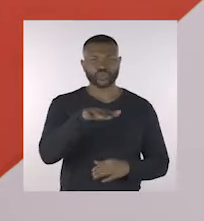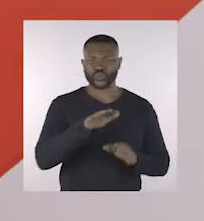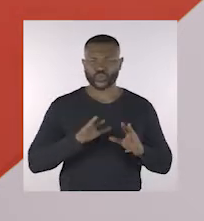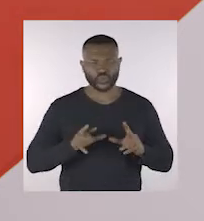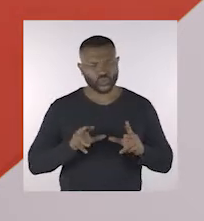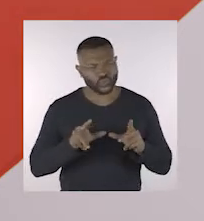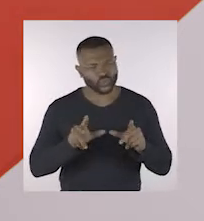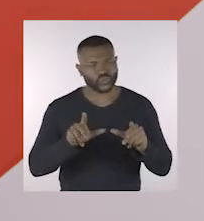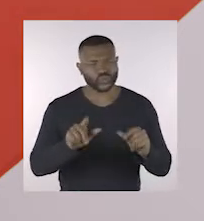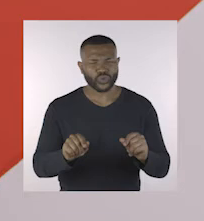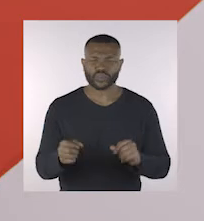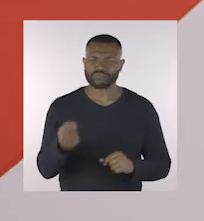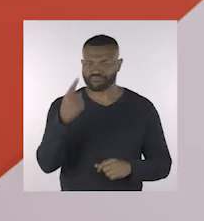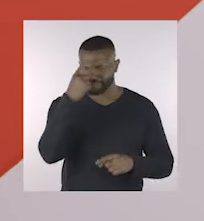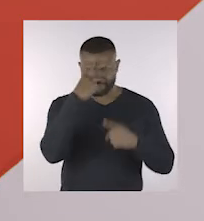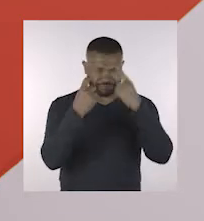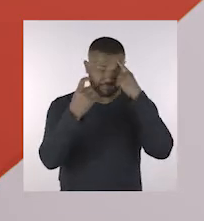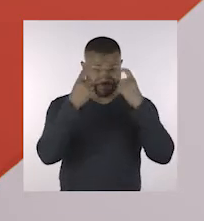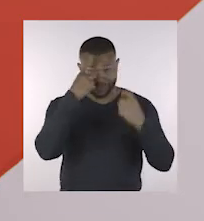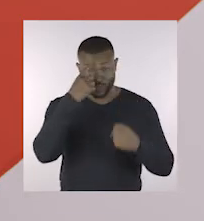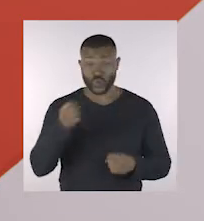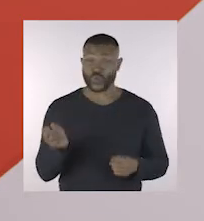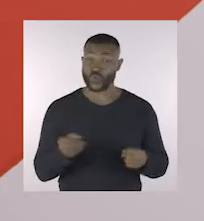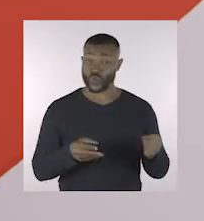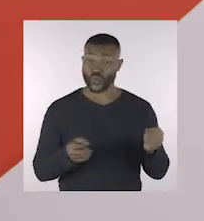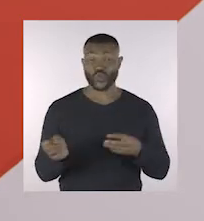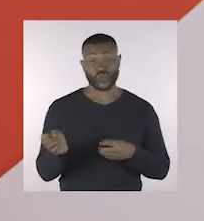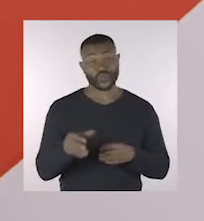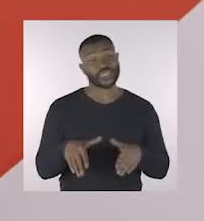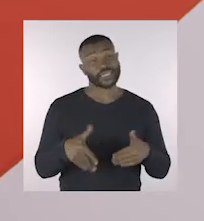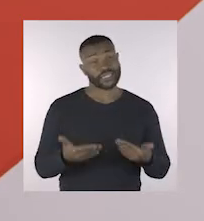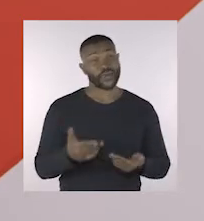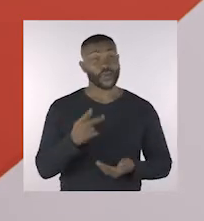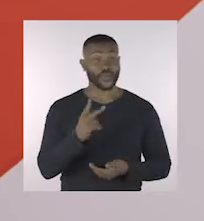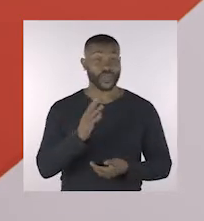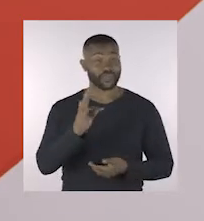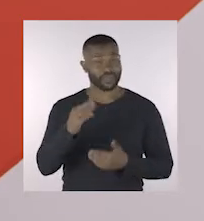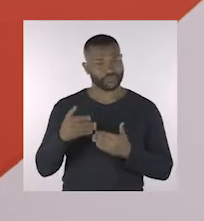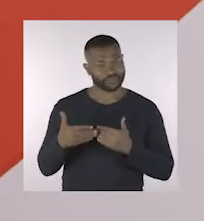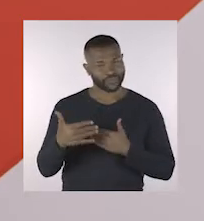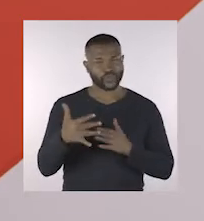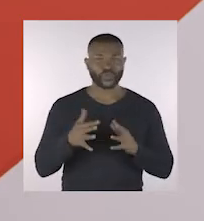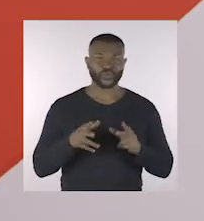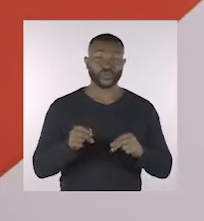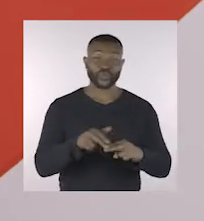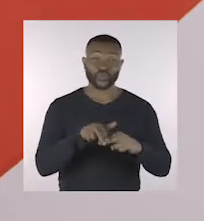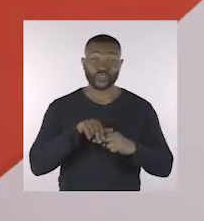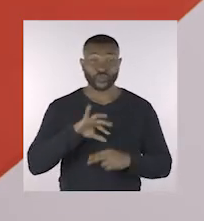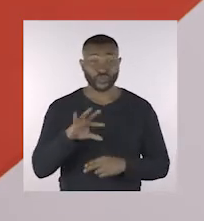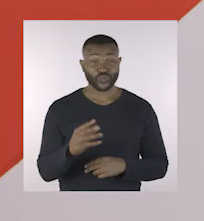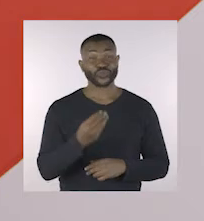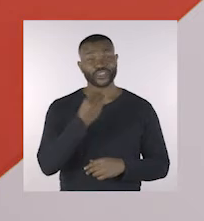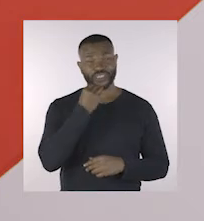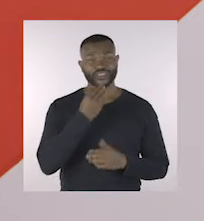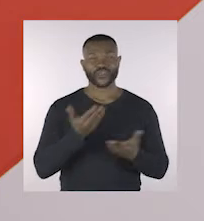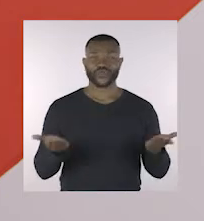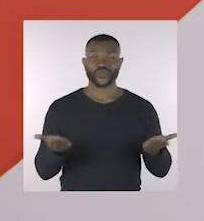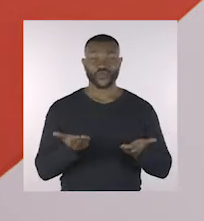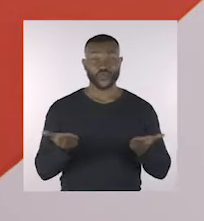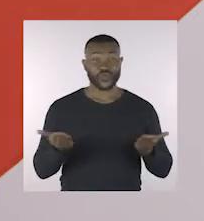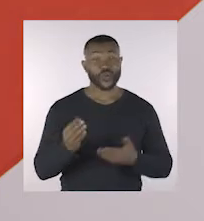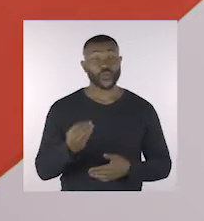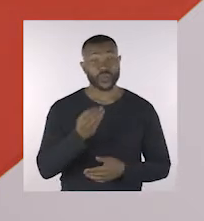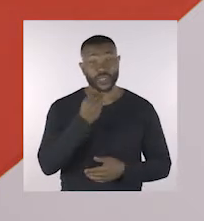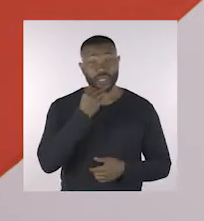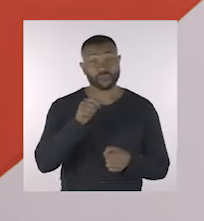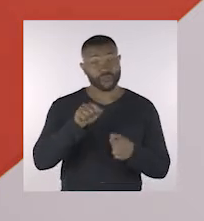e fazer com muita inovação E foi exatamente isso que o PT fez a vida inteira por isso que a oportunidade é